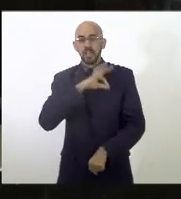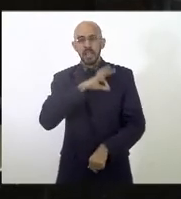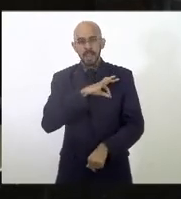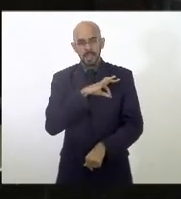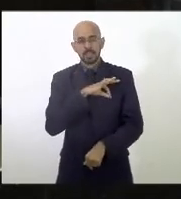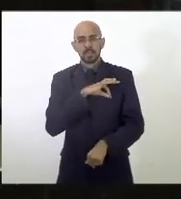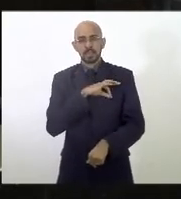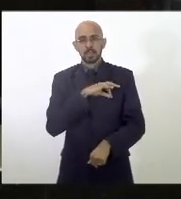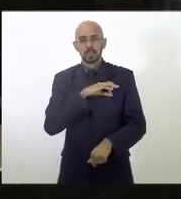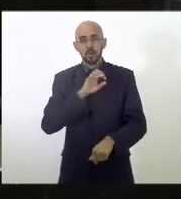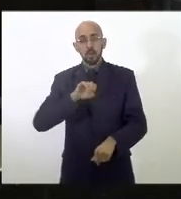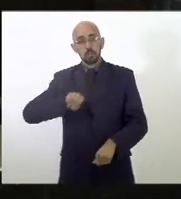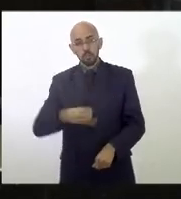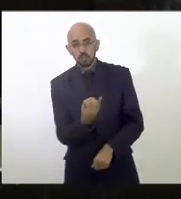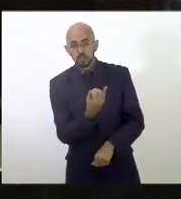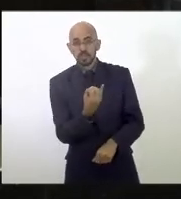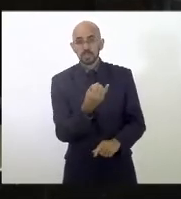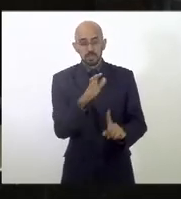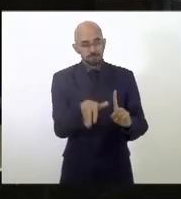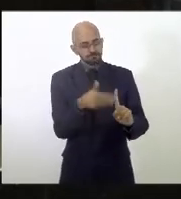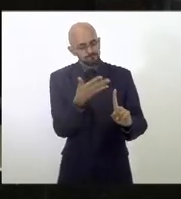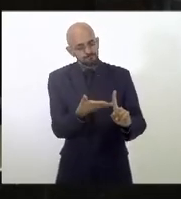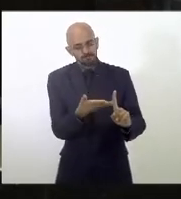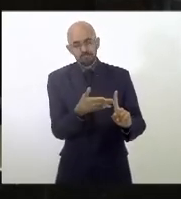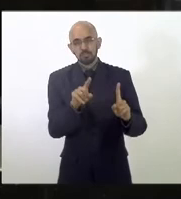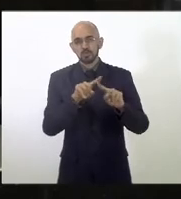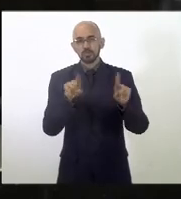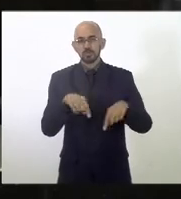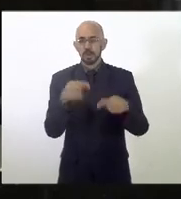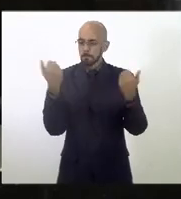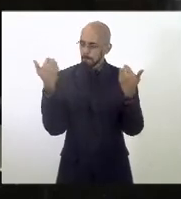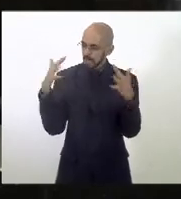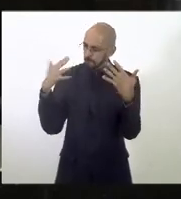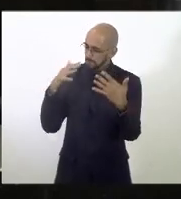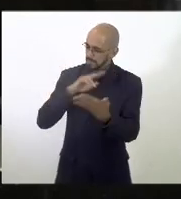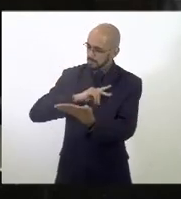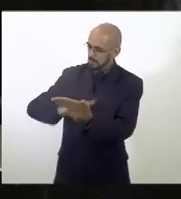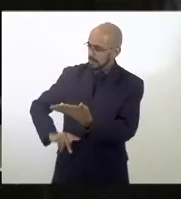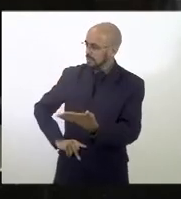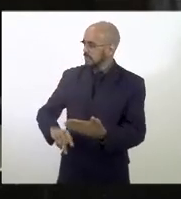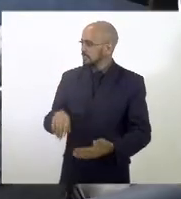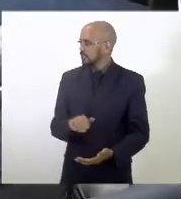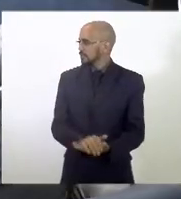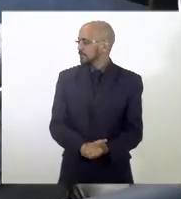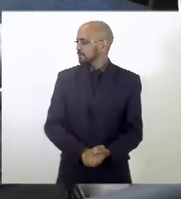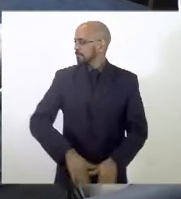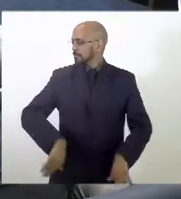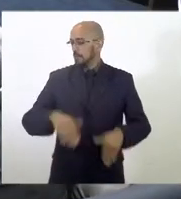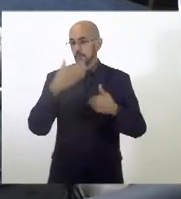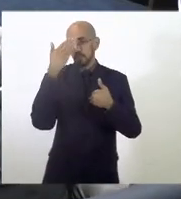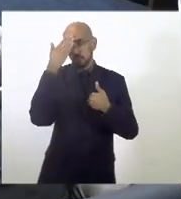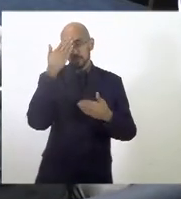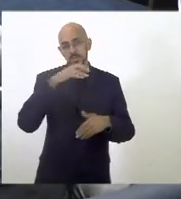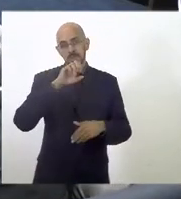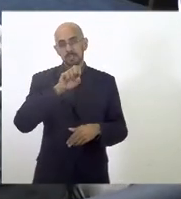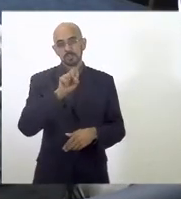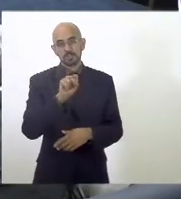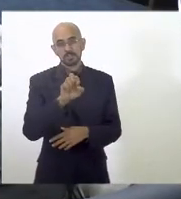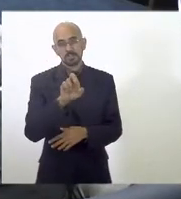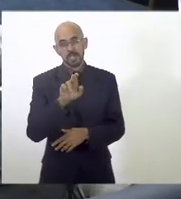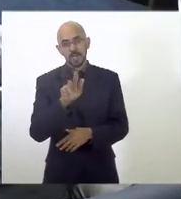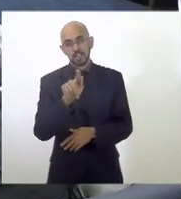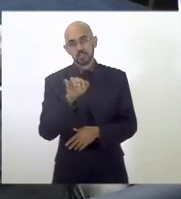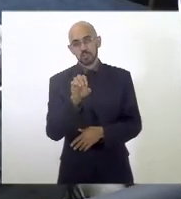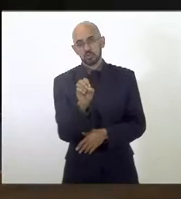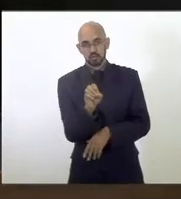e dignidade para os nossos trabalhadores. Muito obrigado e parabéns, presidente. Obrigado, Sérgio. Estão